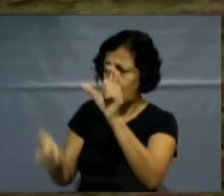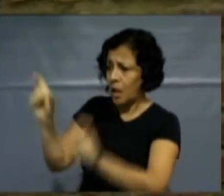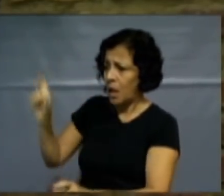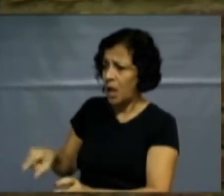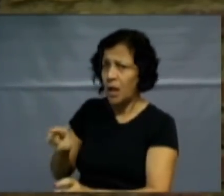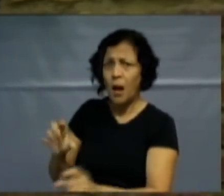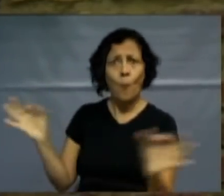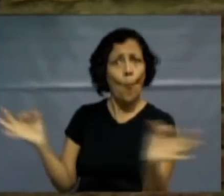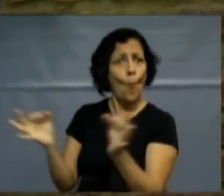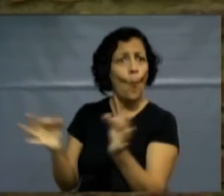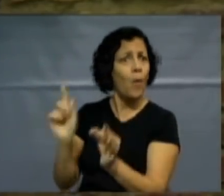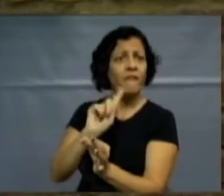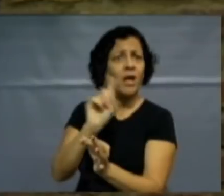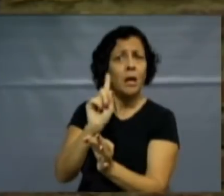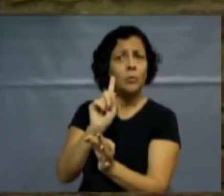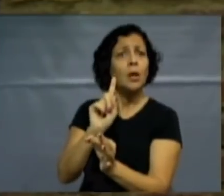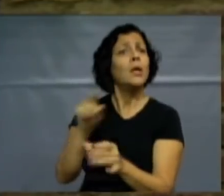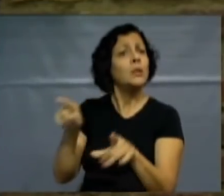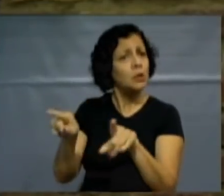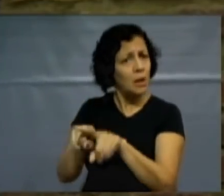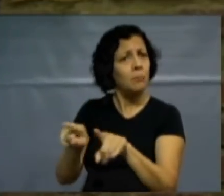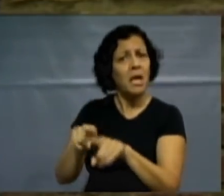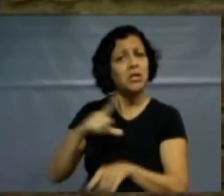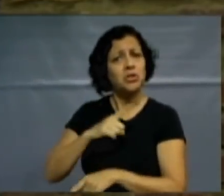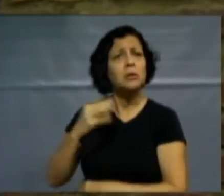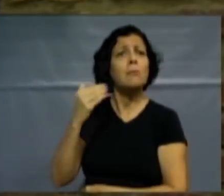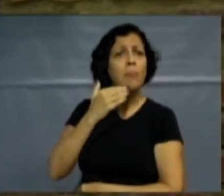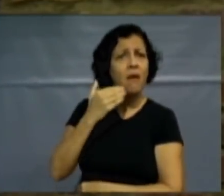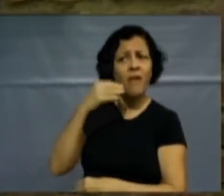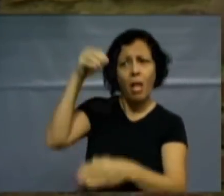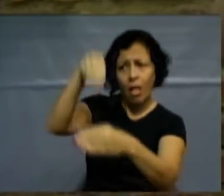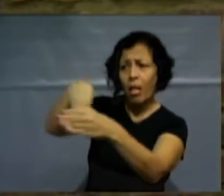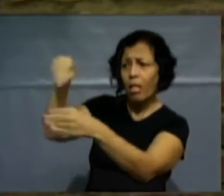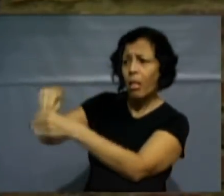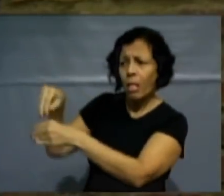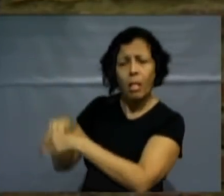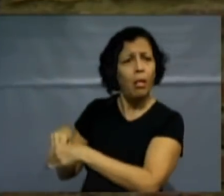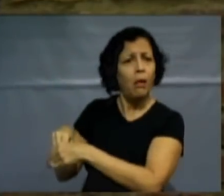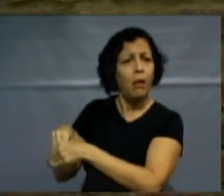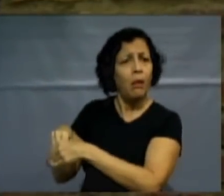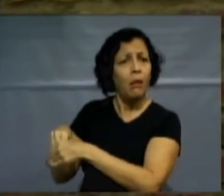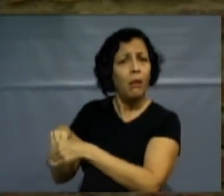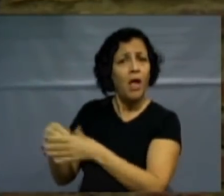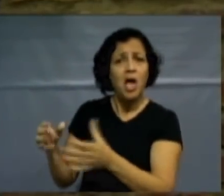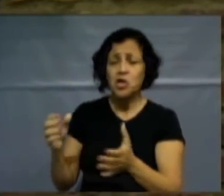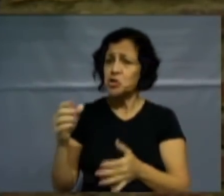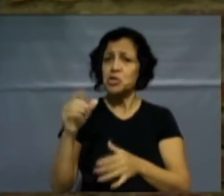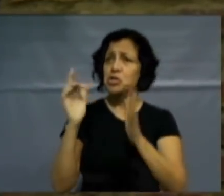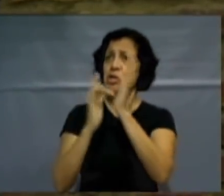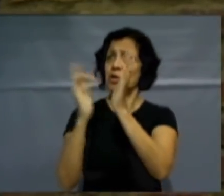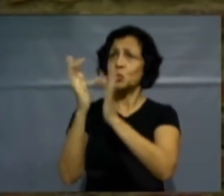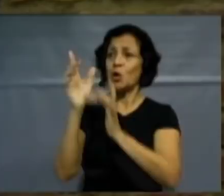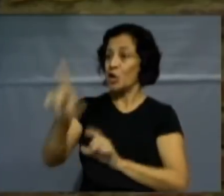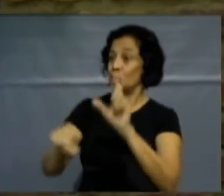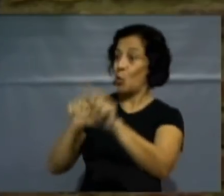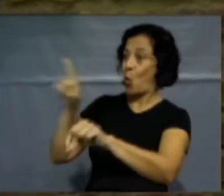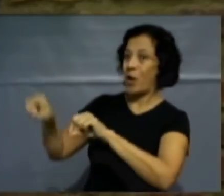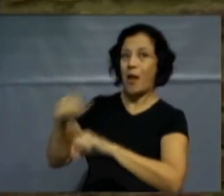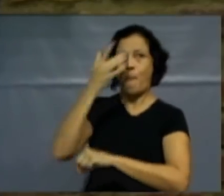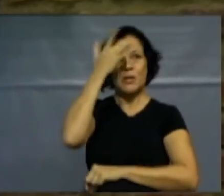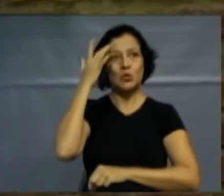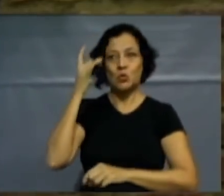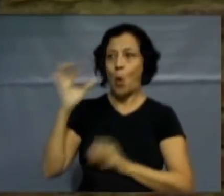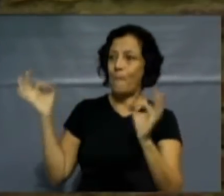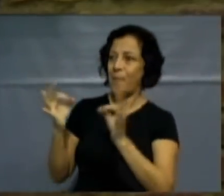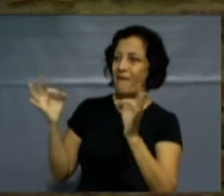para seguir ele. E que a gente tem muito hábito assim de falar, o Tomé, o Tomé era aquele que só acreditava vendo. Ele, mesmo depois